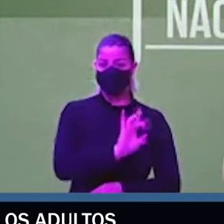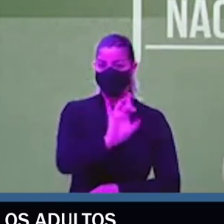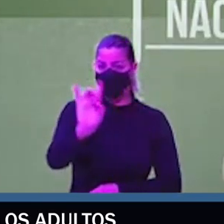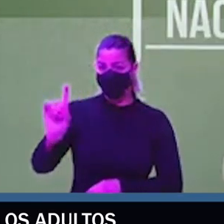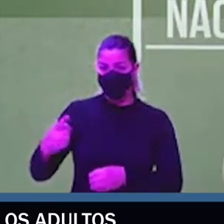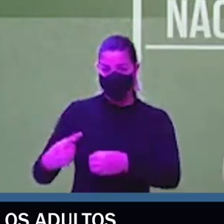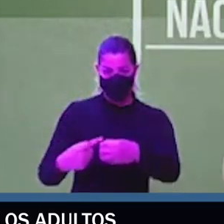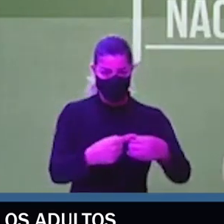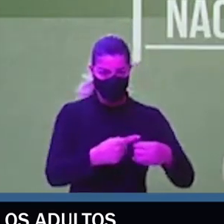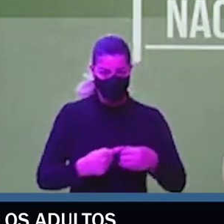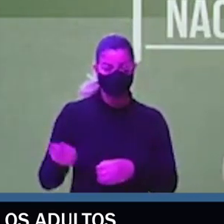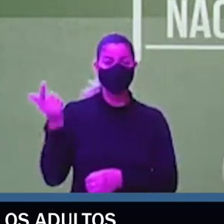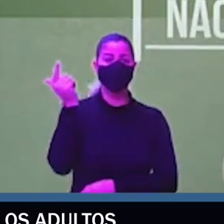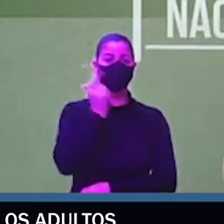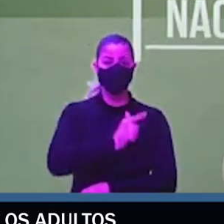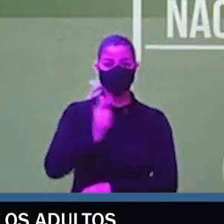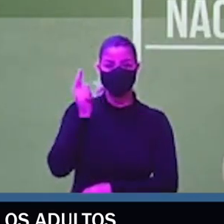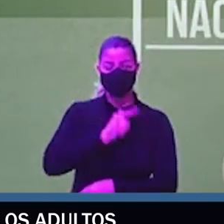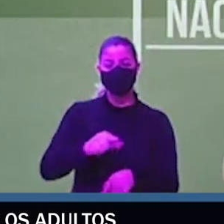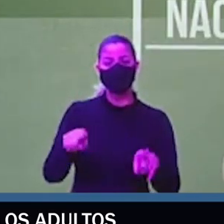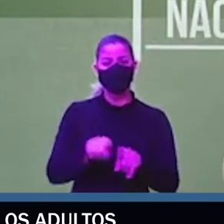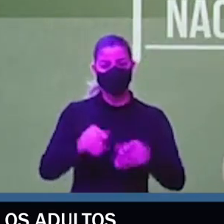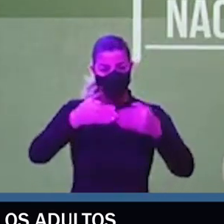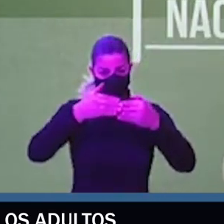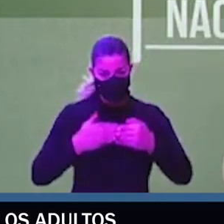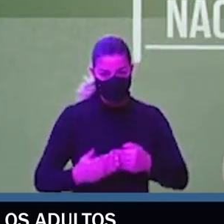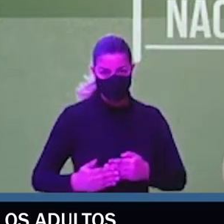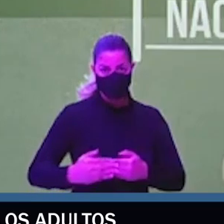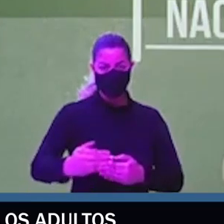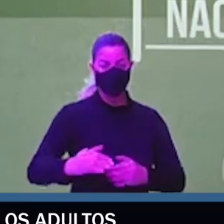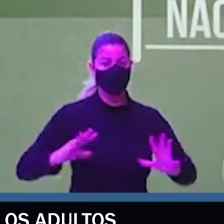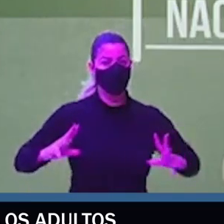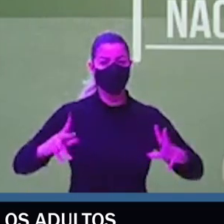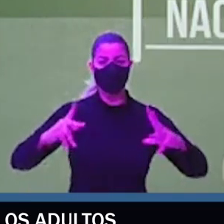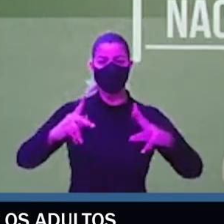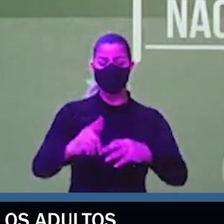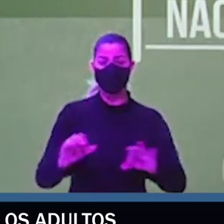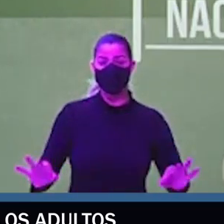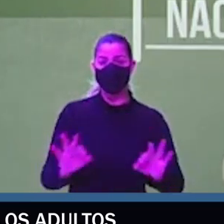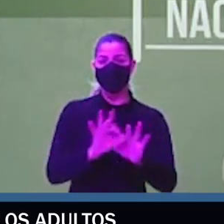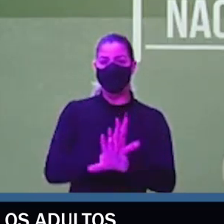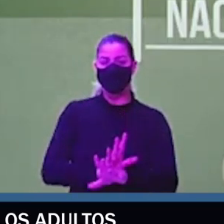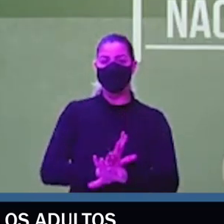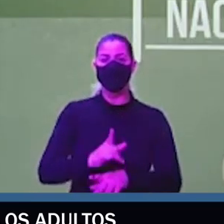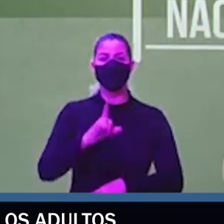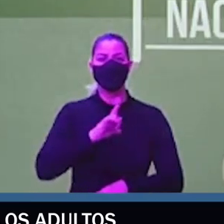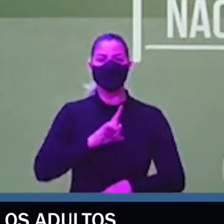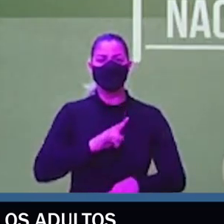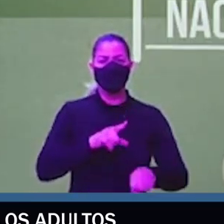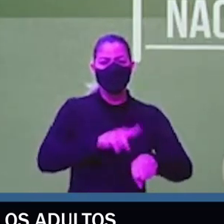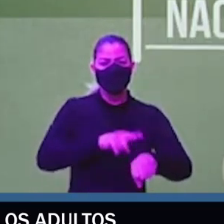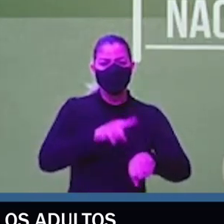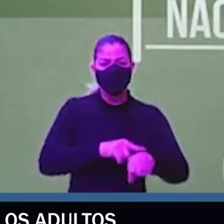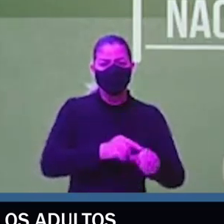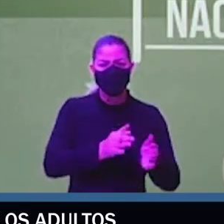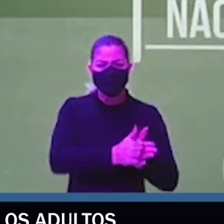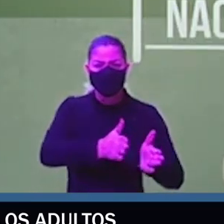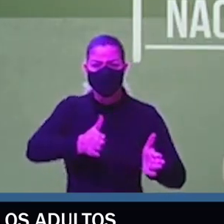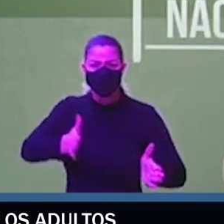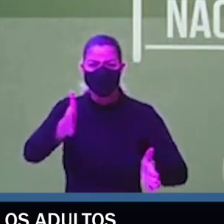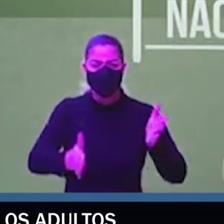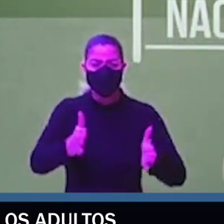do estado possa daqui para frente todos eles terminarem quais ao mesmo tempo a imunização